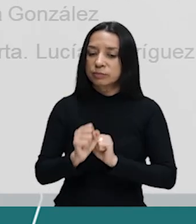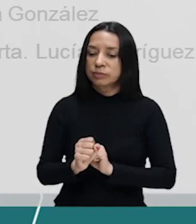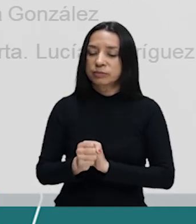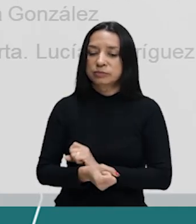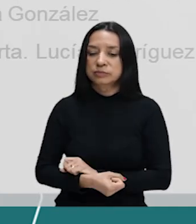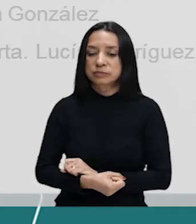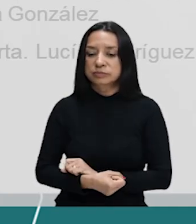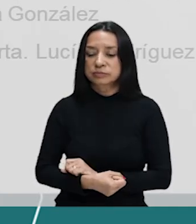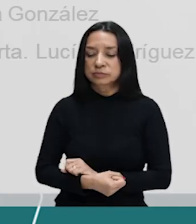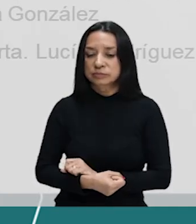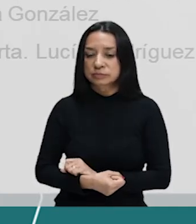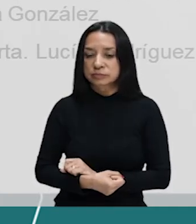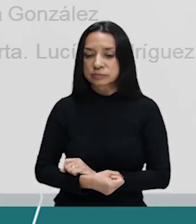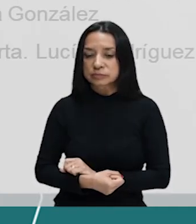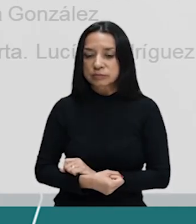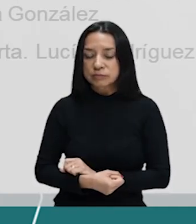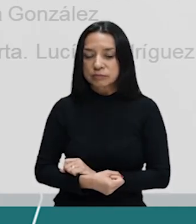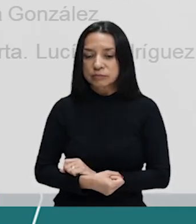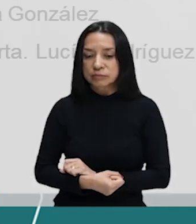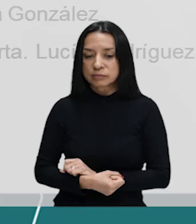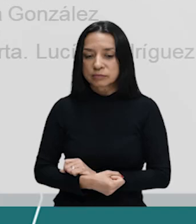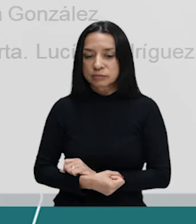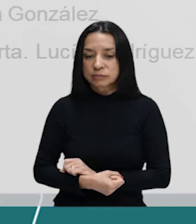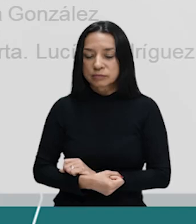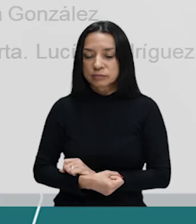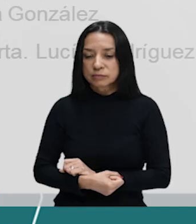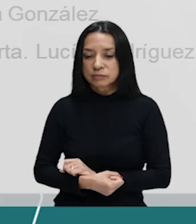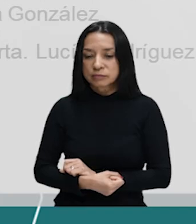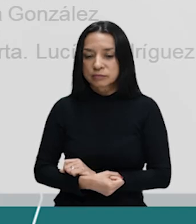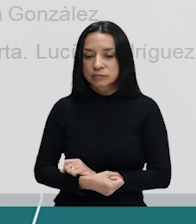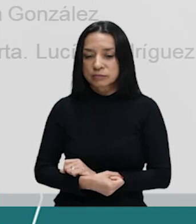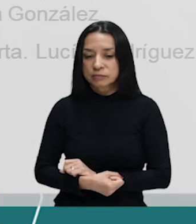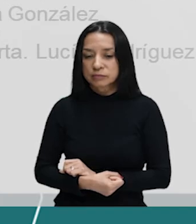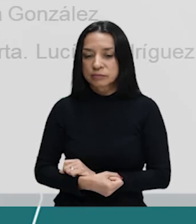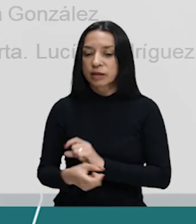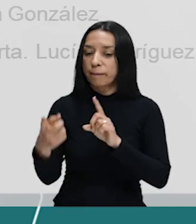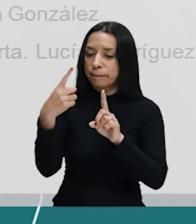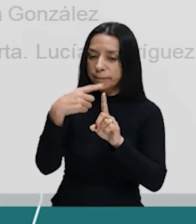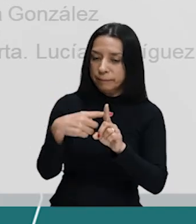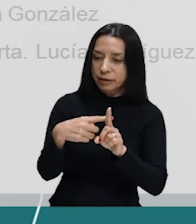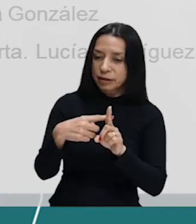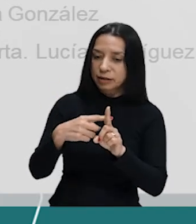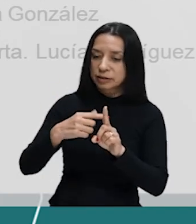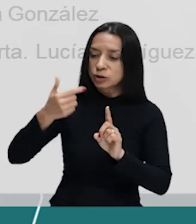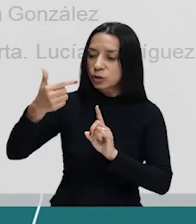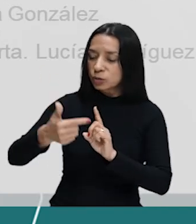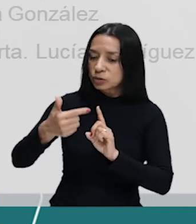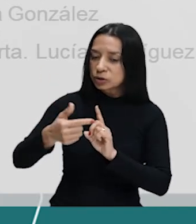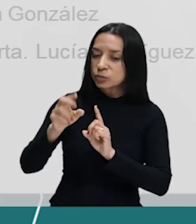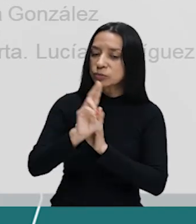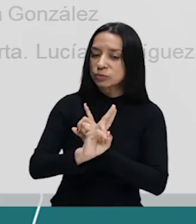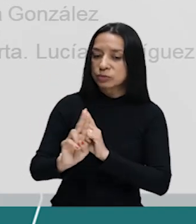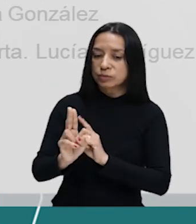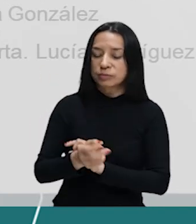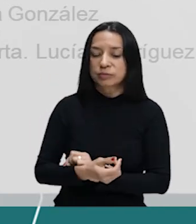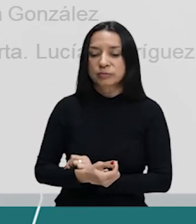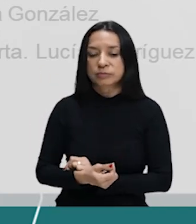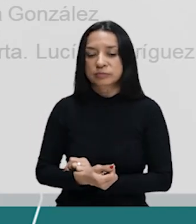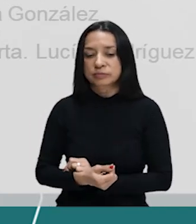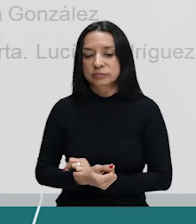de senhor, senhor e senhora, ou senhorita, mas o sobrenome